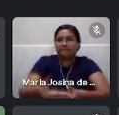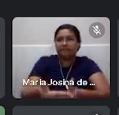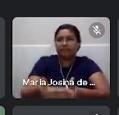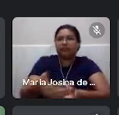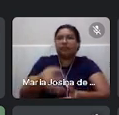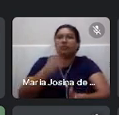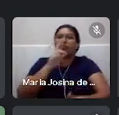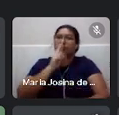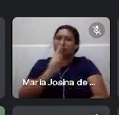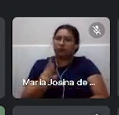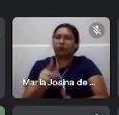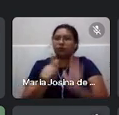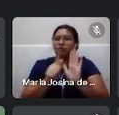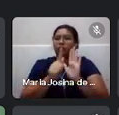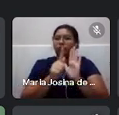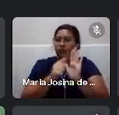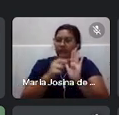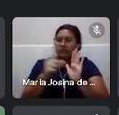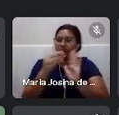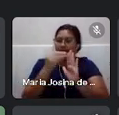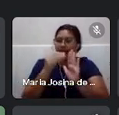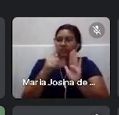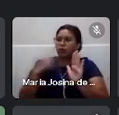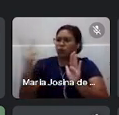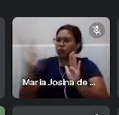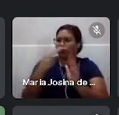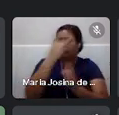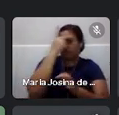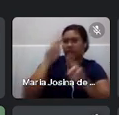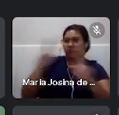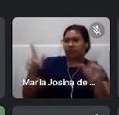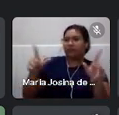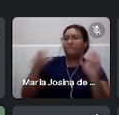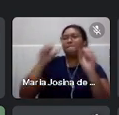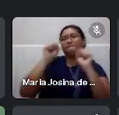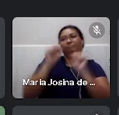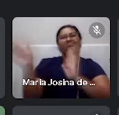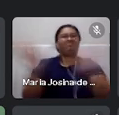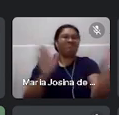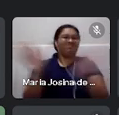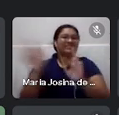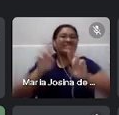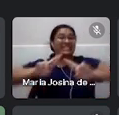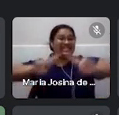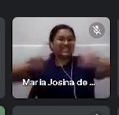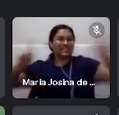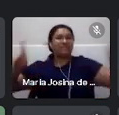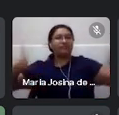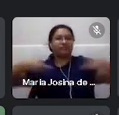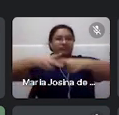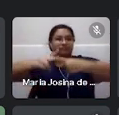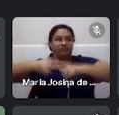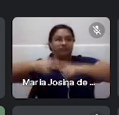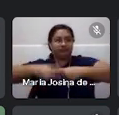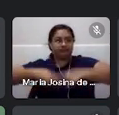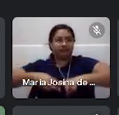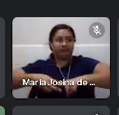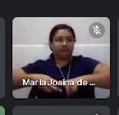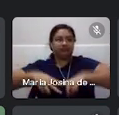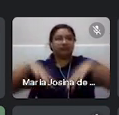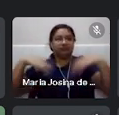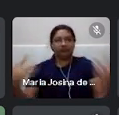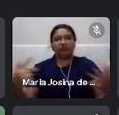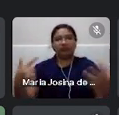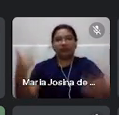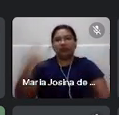pessoas diferentes, você pode ter uma amplitude muito grande de correção. E a segunda coisa, eu posso até olhar a